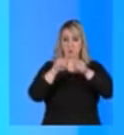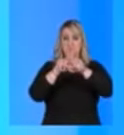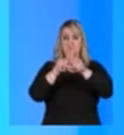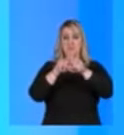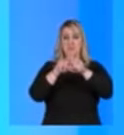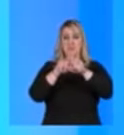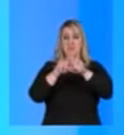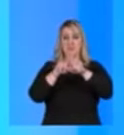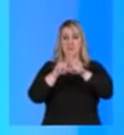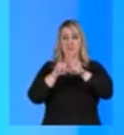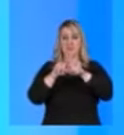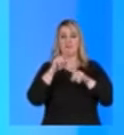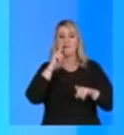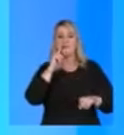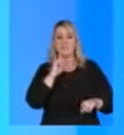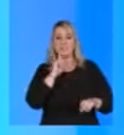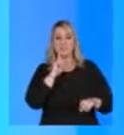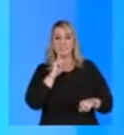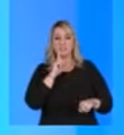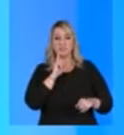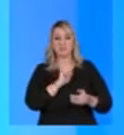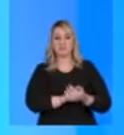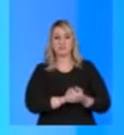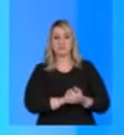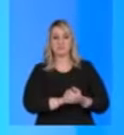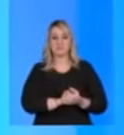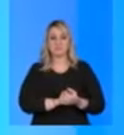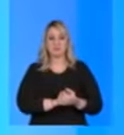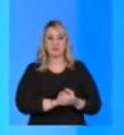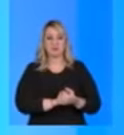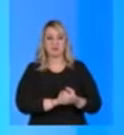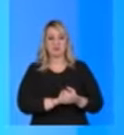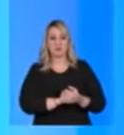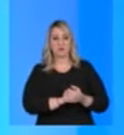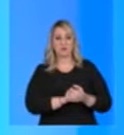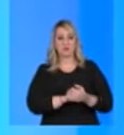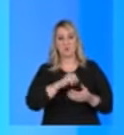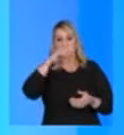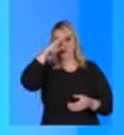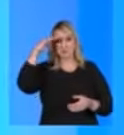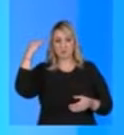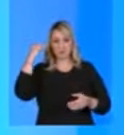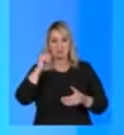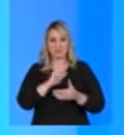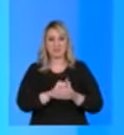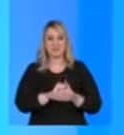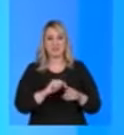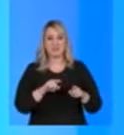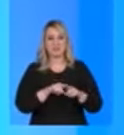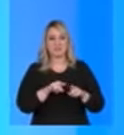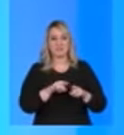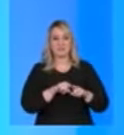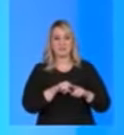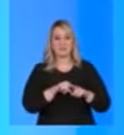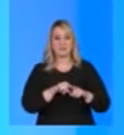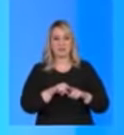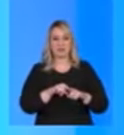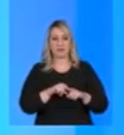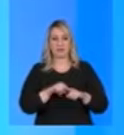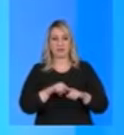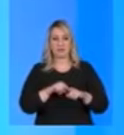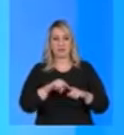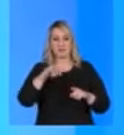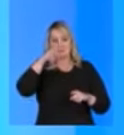o candidato freeso o candidato bolsonaro e o candidato Pedro Paulo todos eles perderiam do bispo Crivela